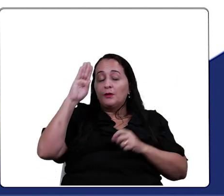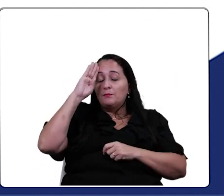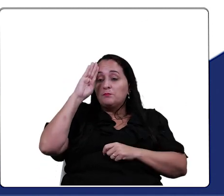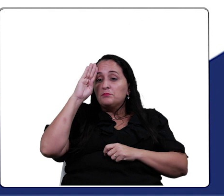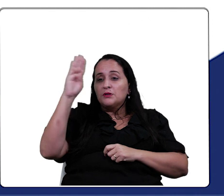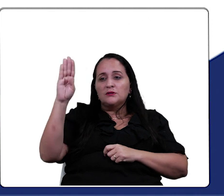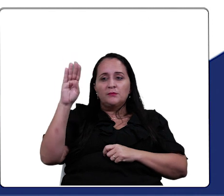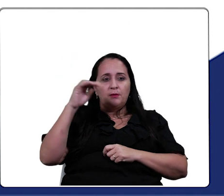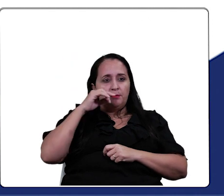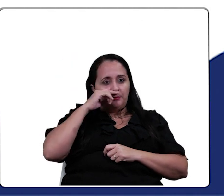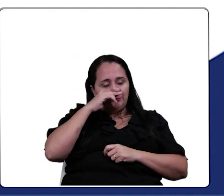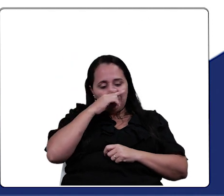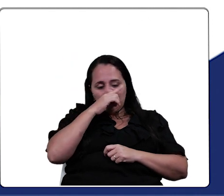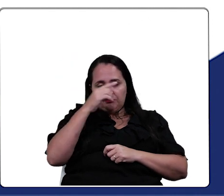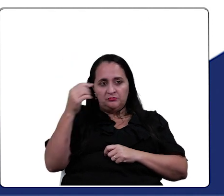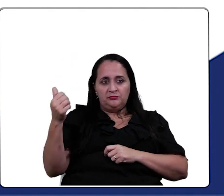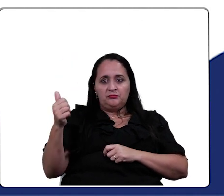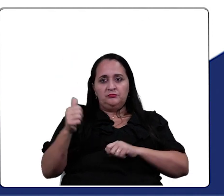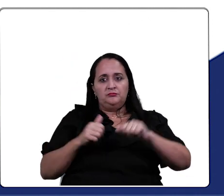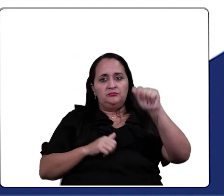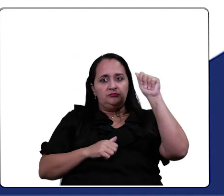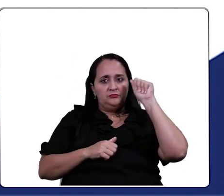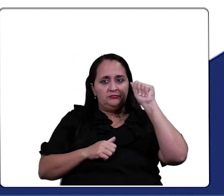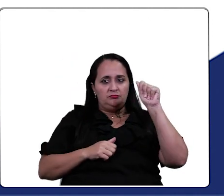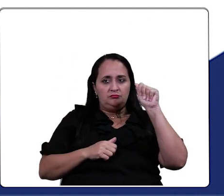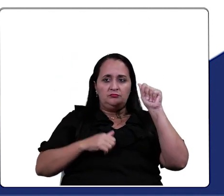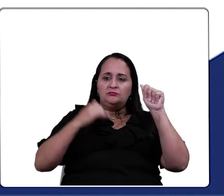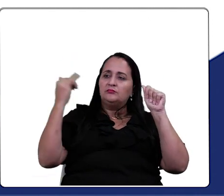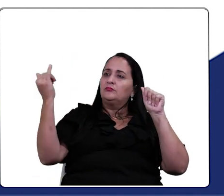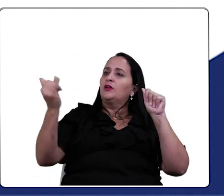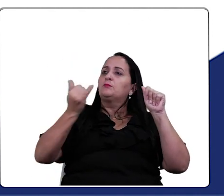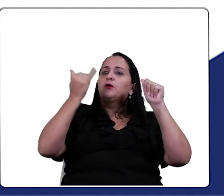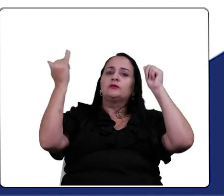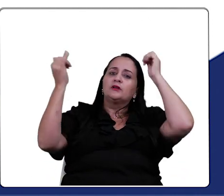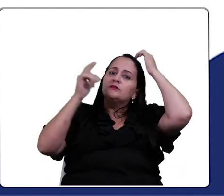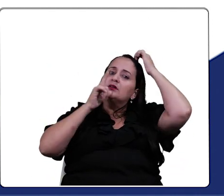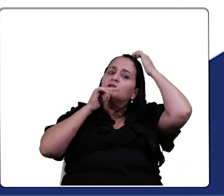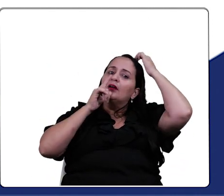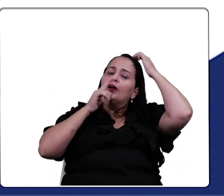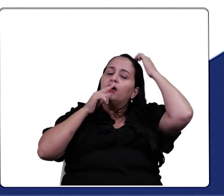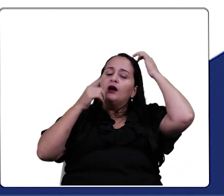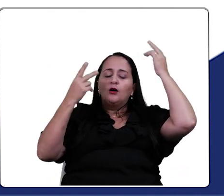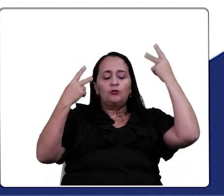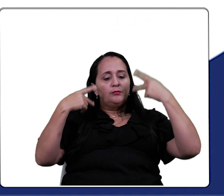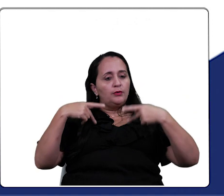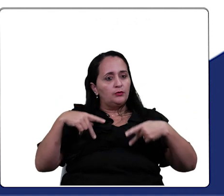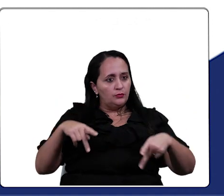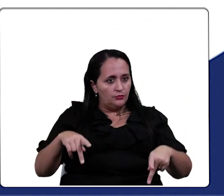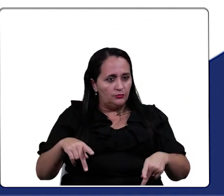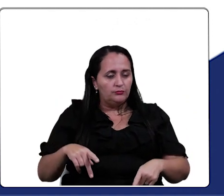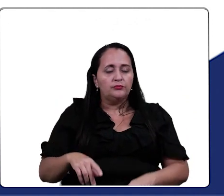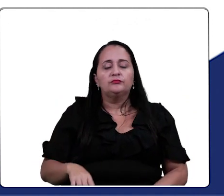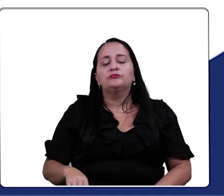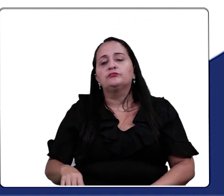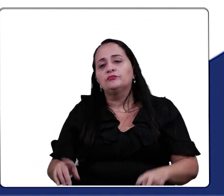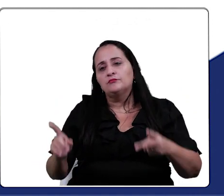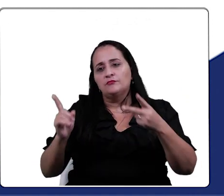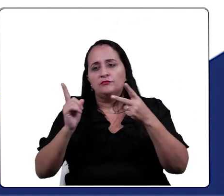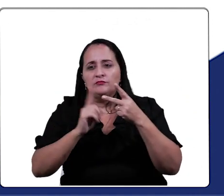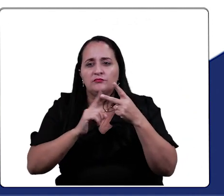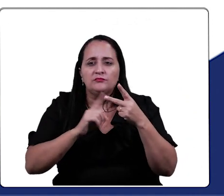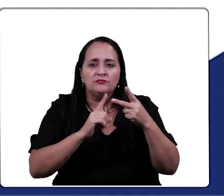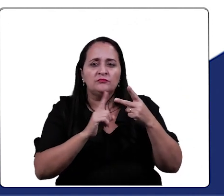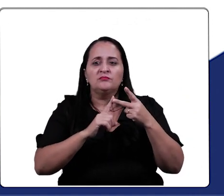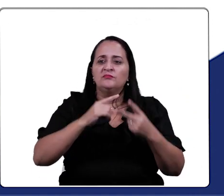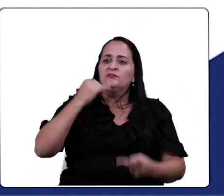a importância da água para o corpo. Letra B, a importância da